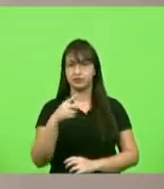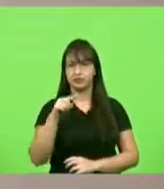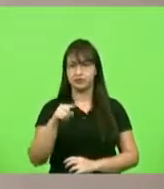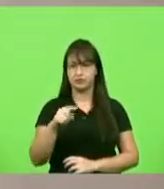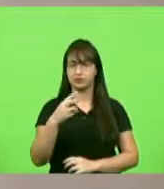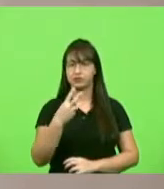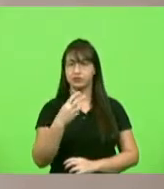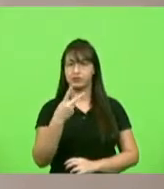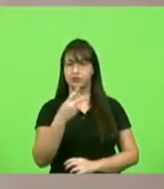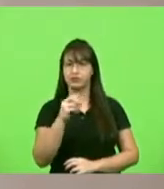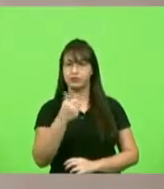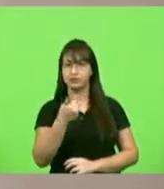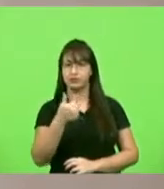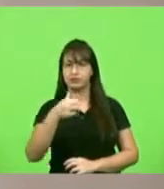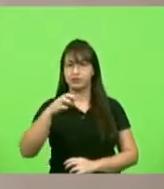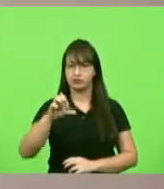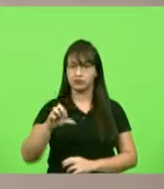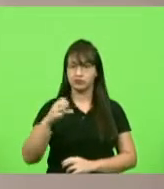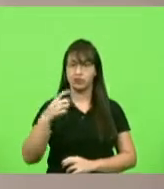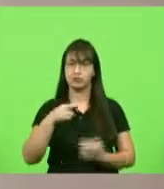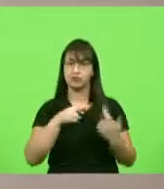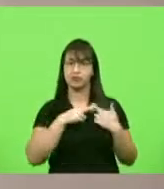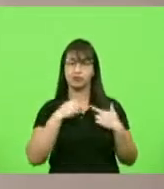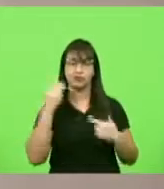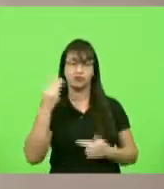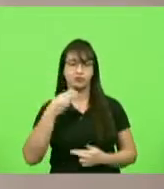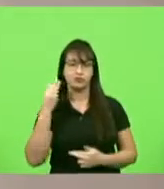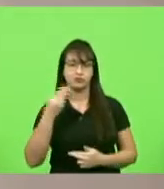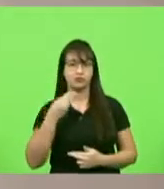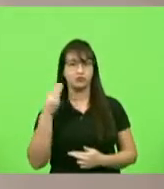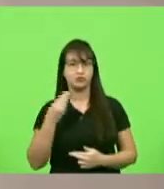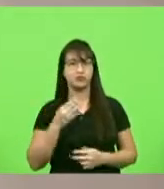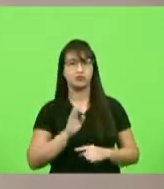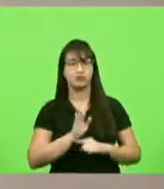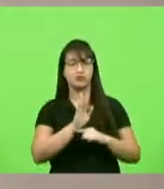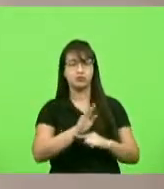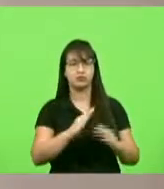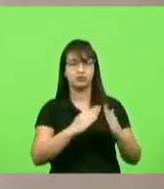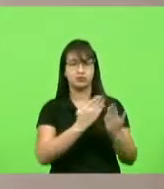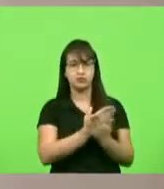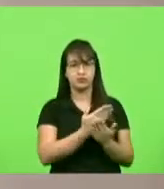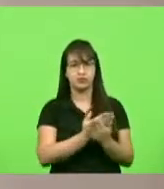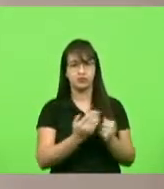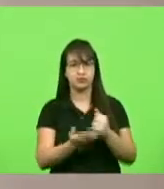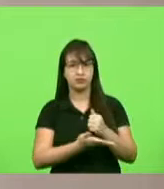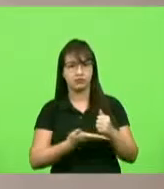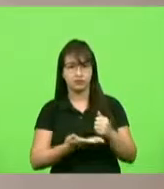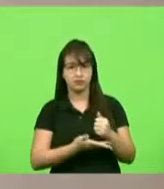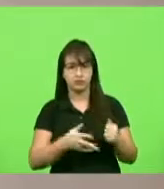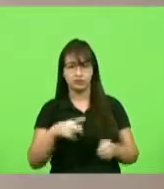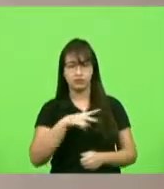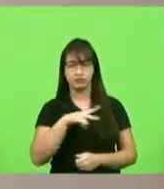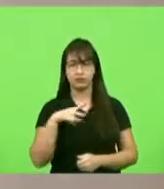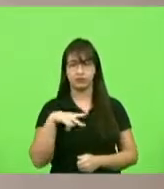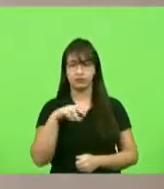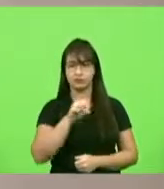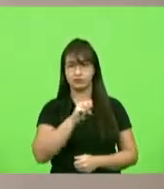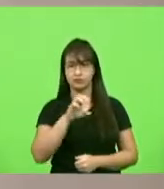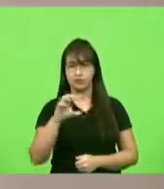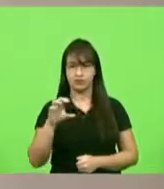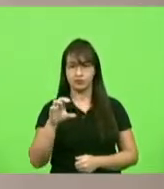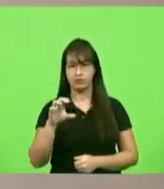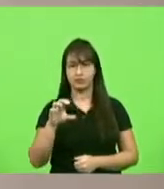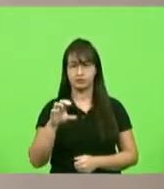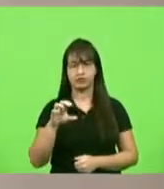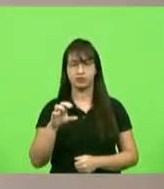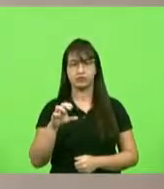274.3/2019, autor deputado Márcio Machado, dispõe sobre o fornecimento de uniforme escolar na educação básica da rede pública do Estado de Santa Catarina, devendo